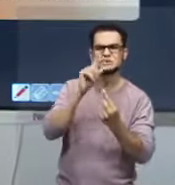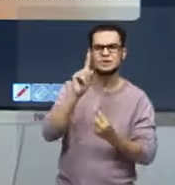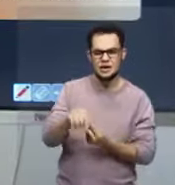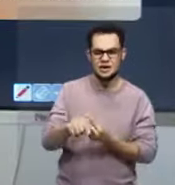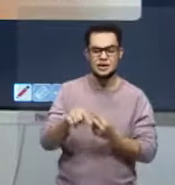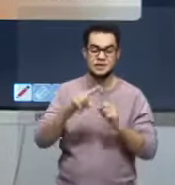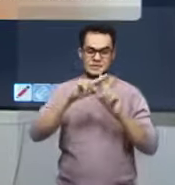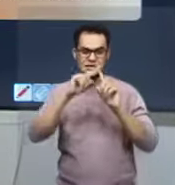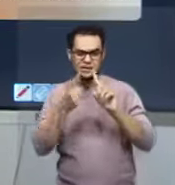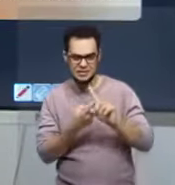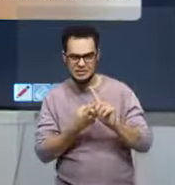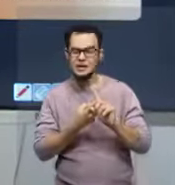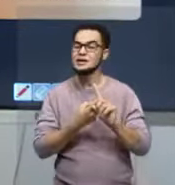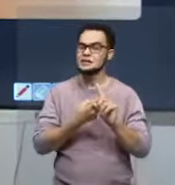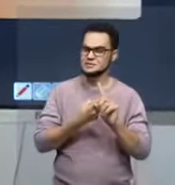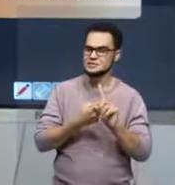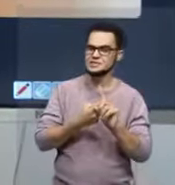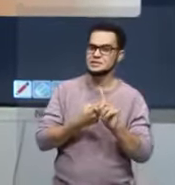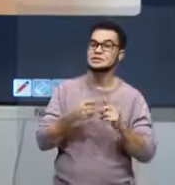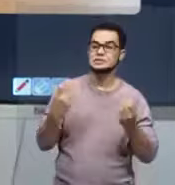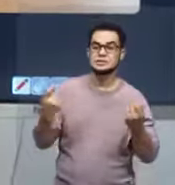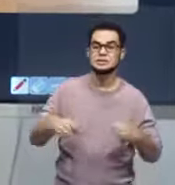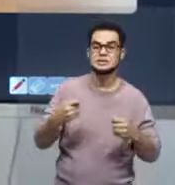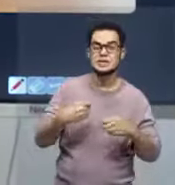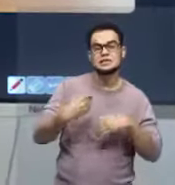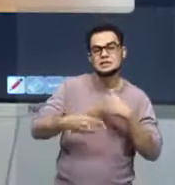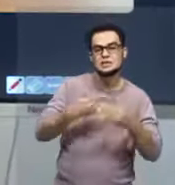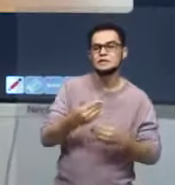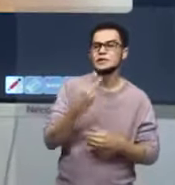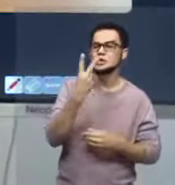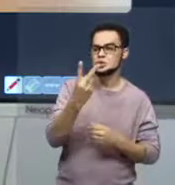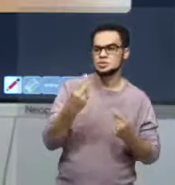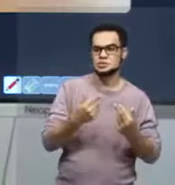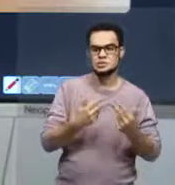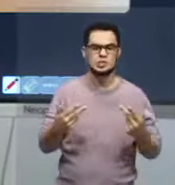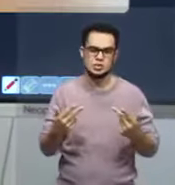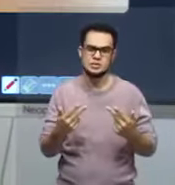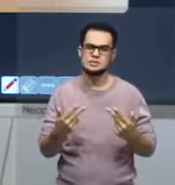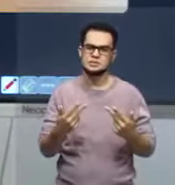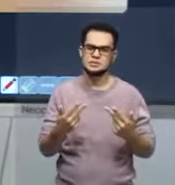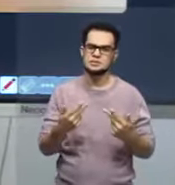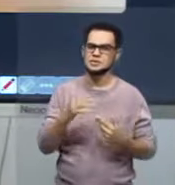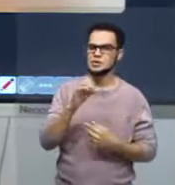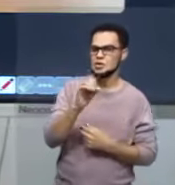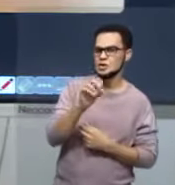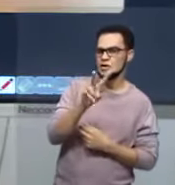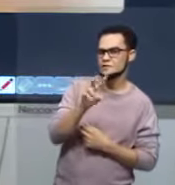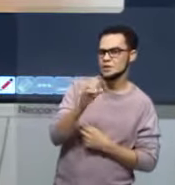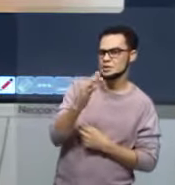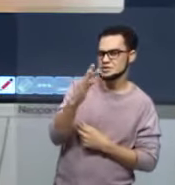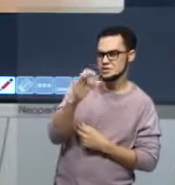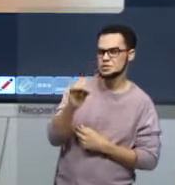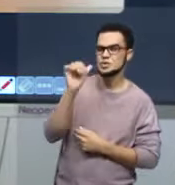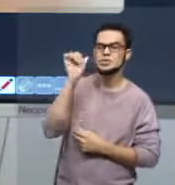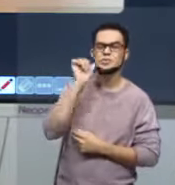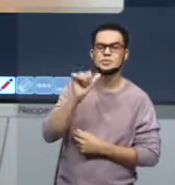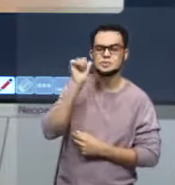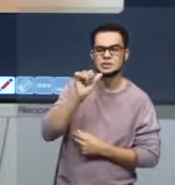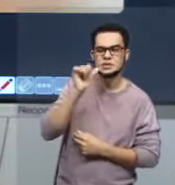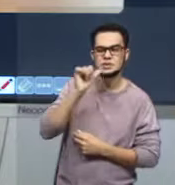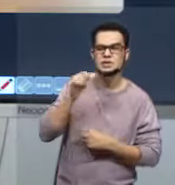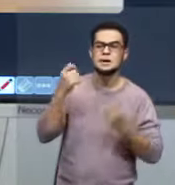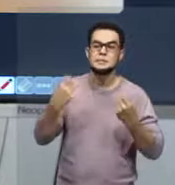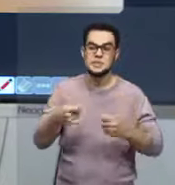feto, eu vou ter que desenvolver duas coisas, né? O ovócito, que é o gameta feminino, tem que ficar pronto para